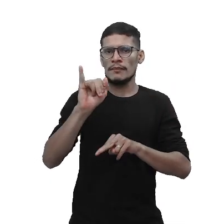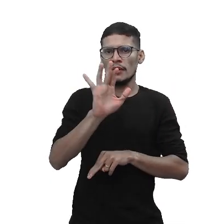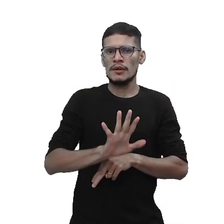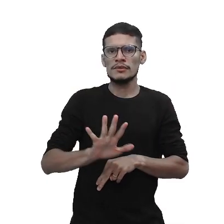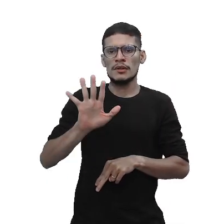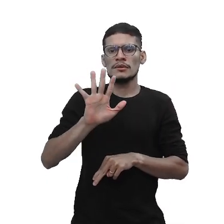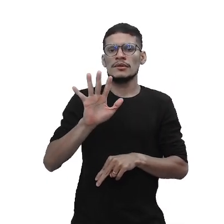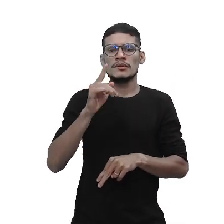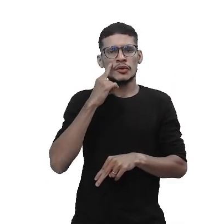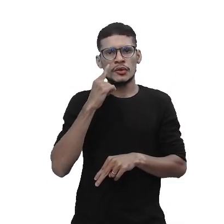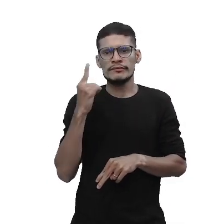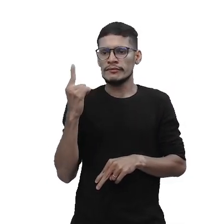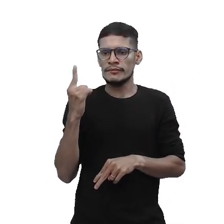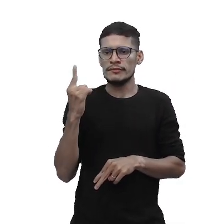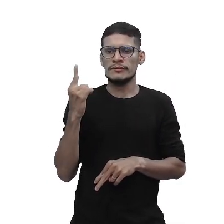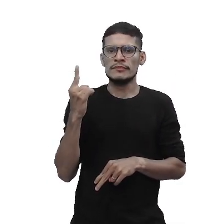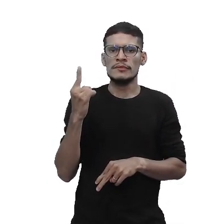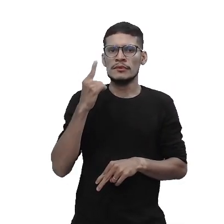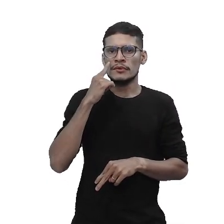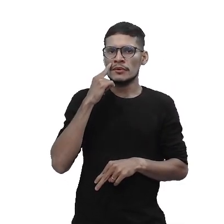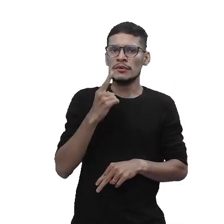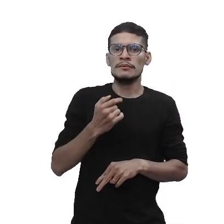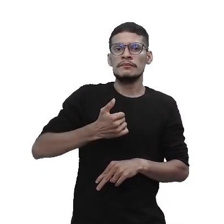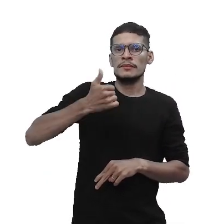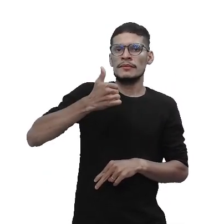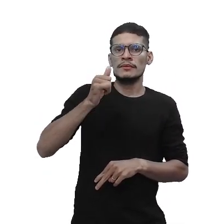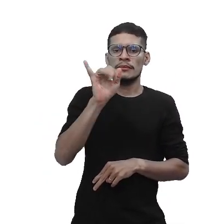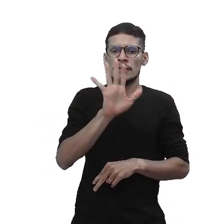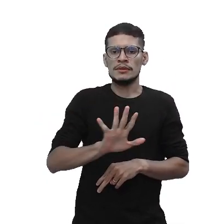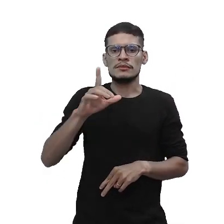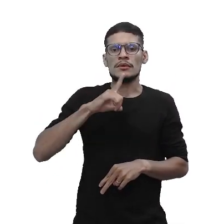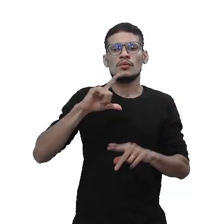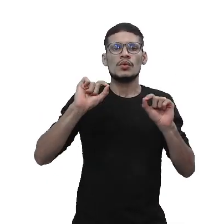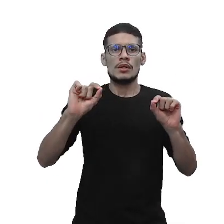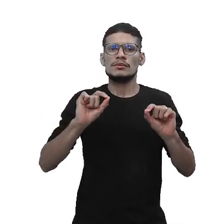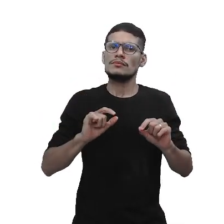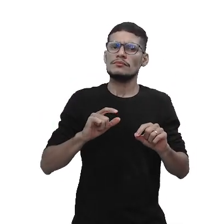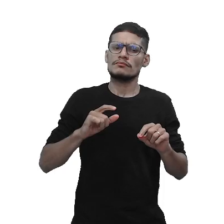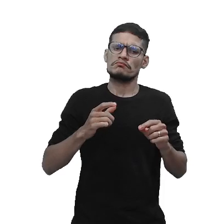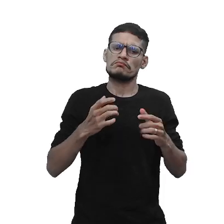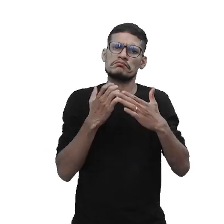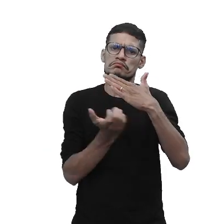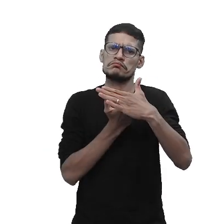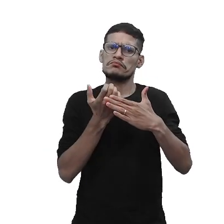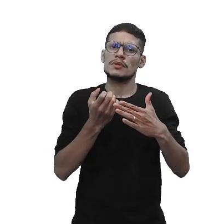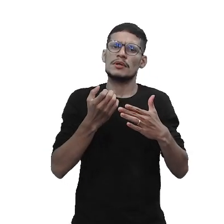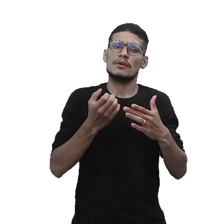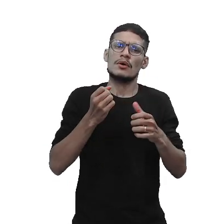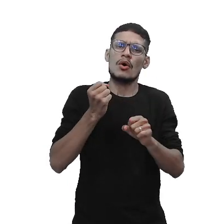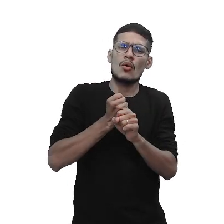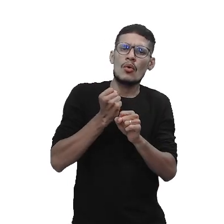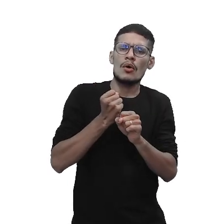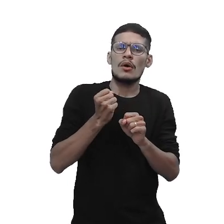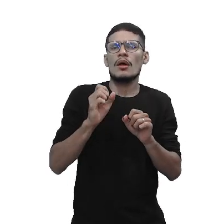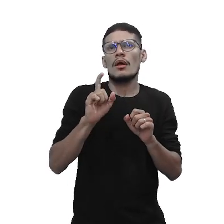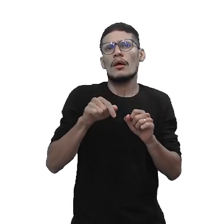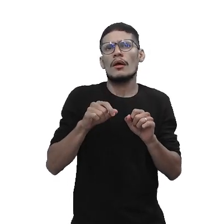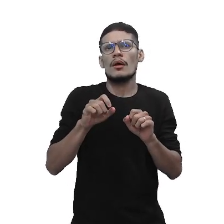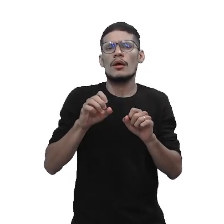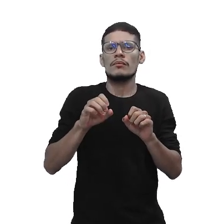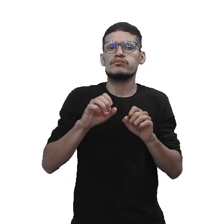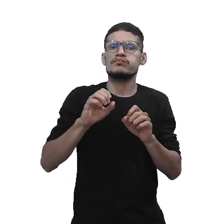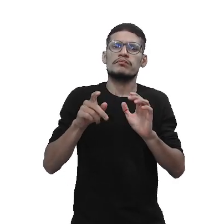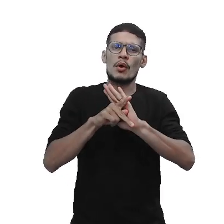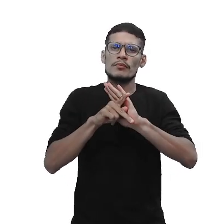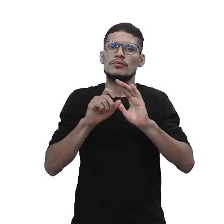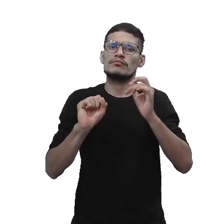nessas duas imagens aí. Na imagem número 1 a gente vê uma linha de montagem de carro. Então aí são máquinas que, qual é a função